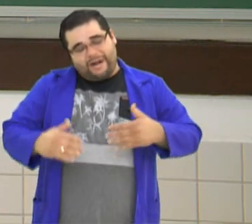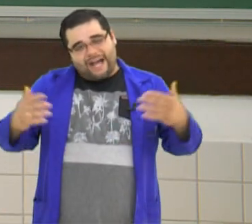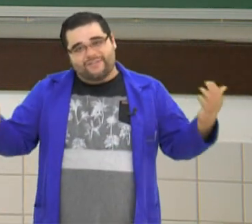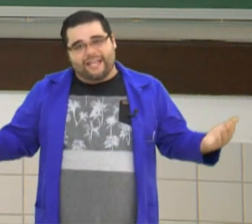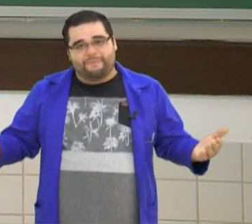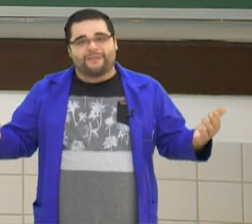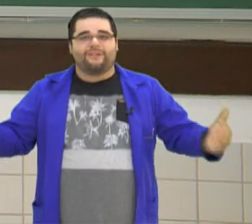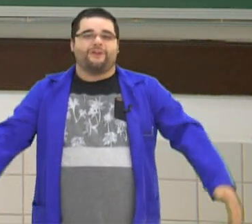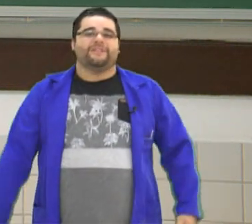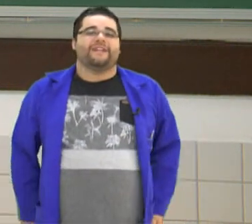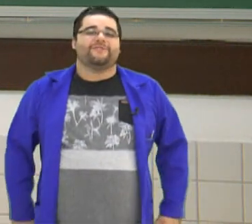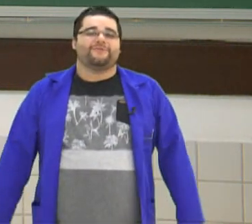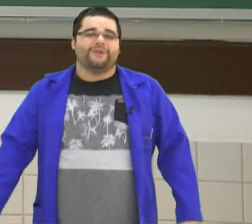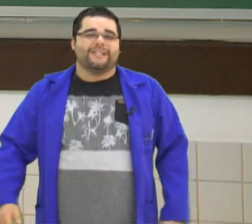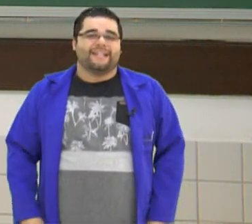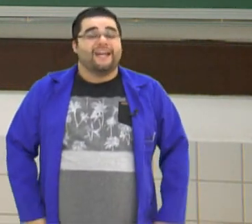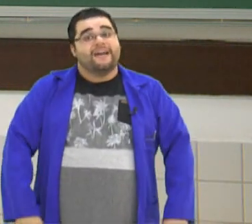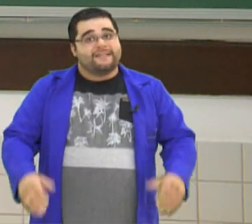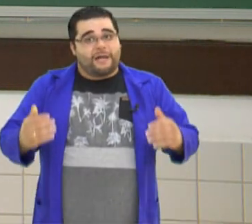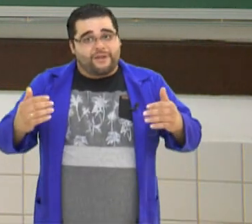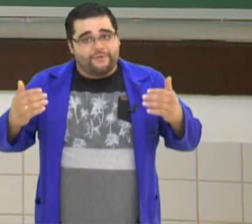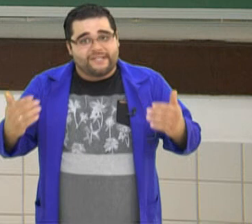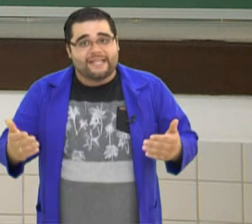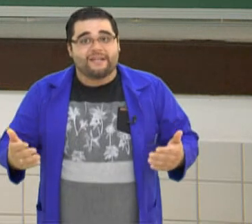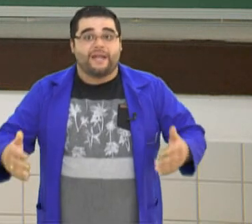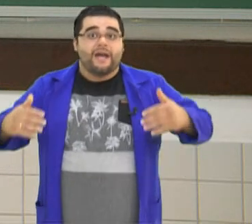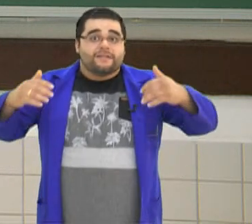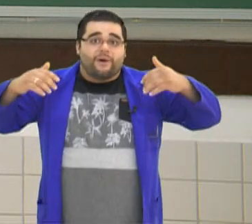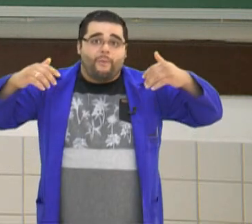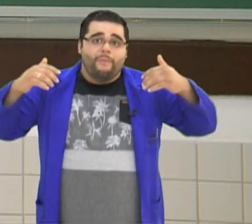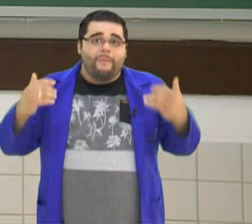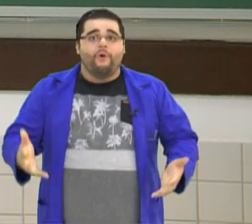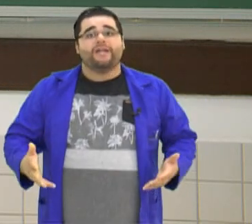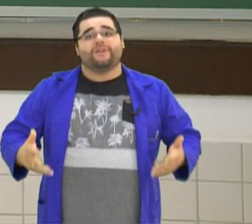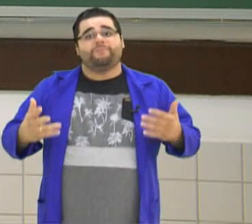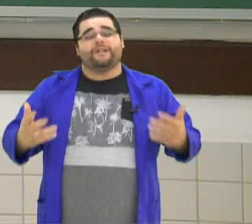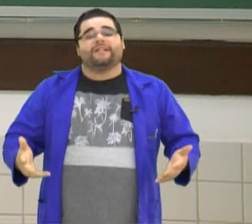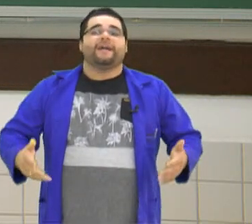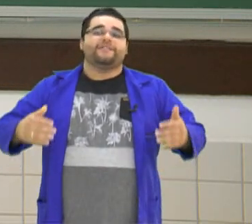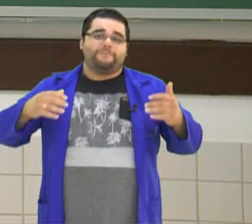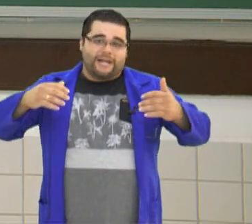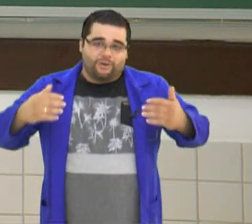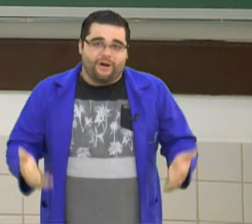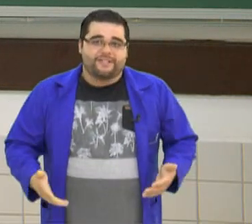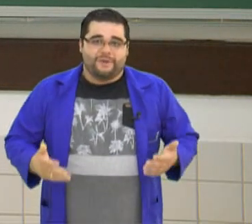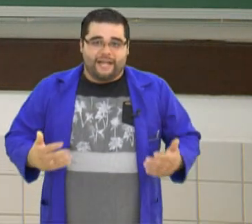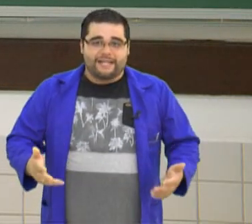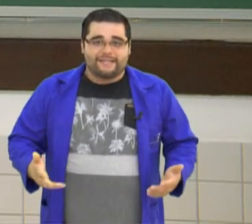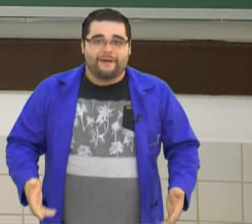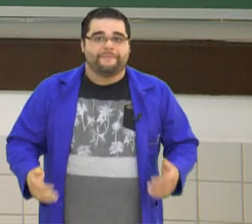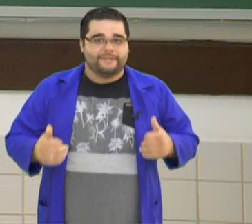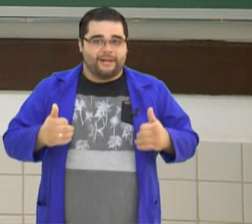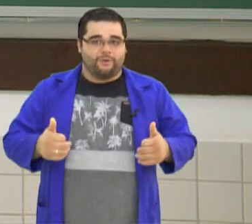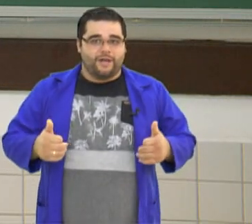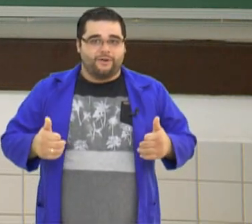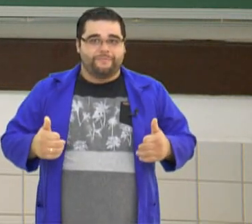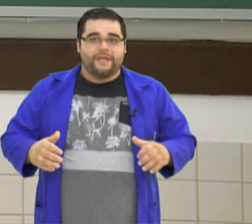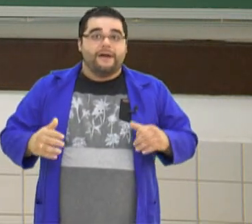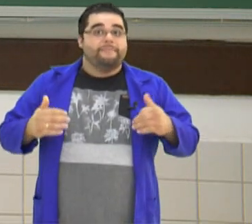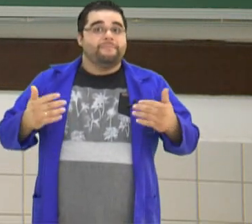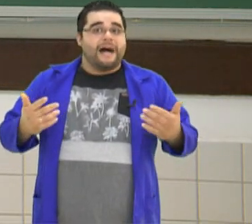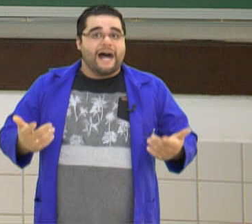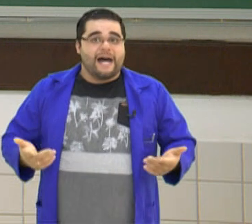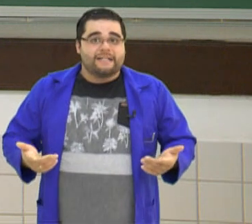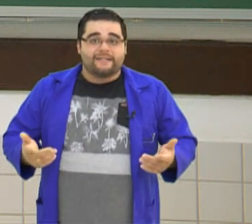Então um abraço aí para toda a comunidade surda, né? Saibam que vocês também são muito importantes para nós, beleza?